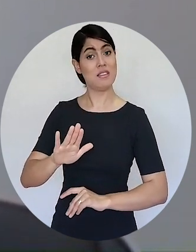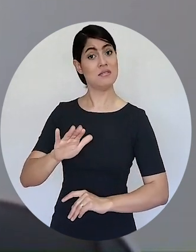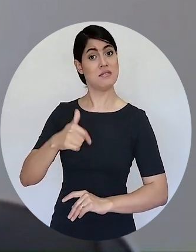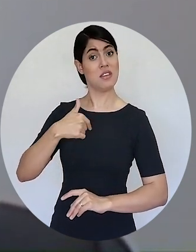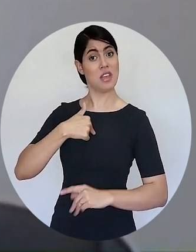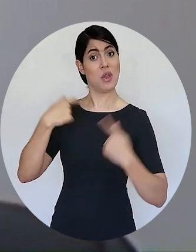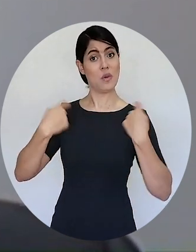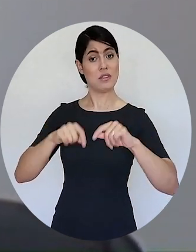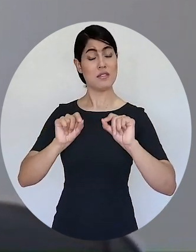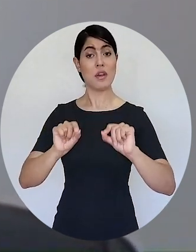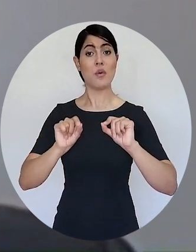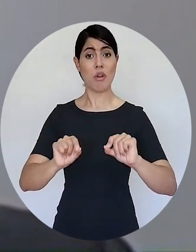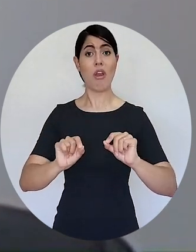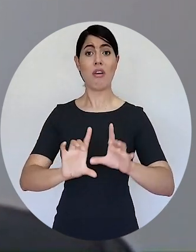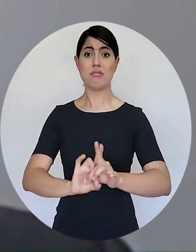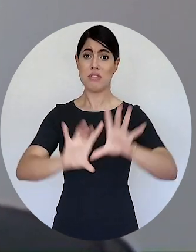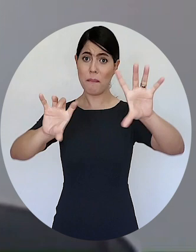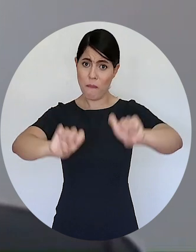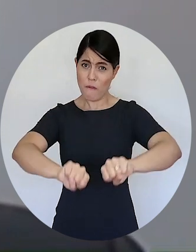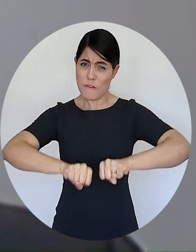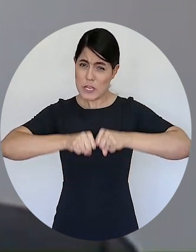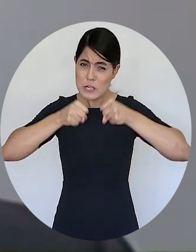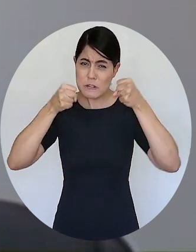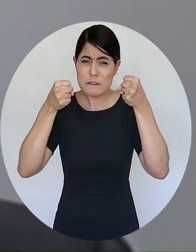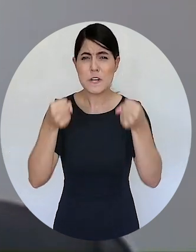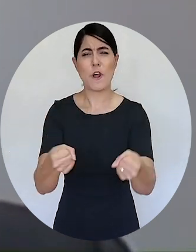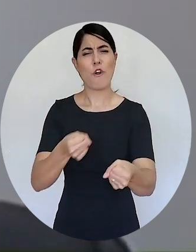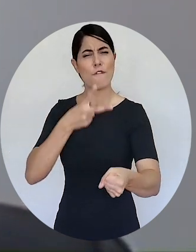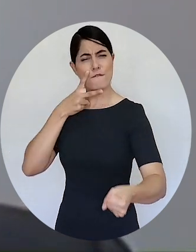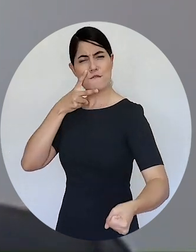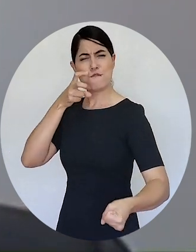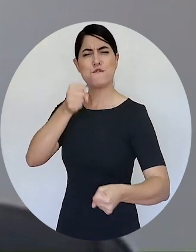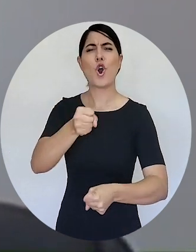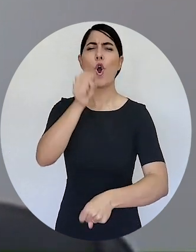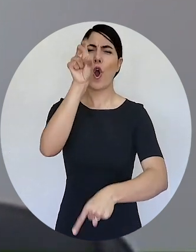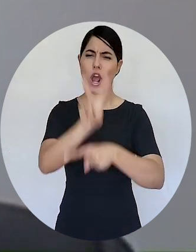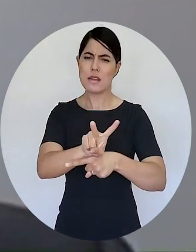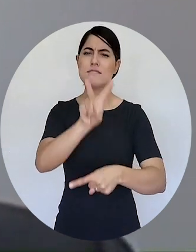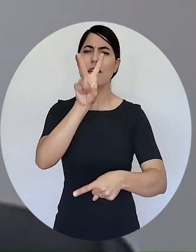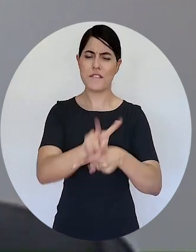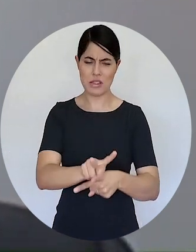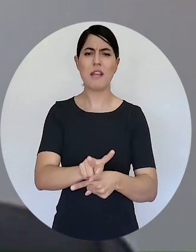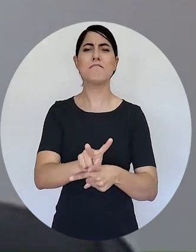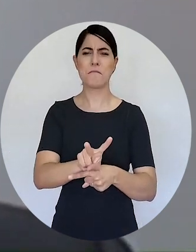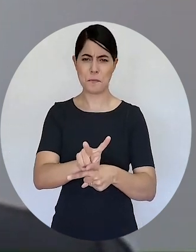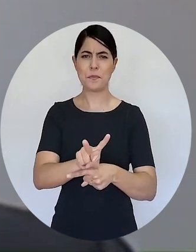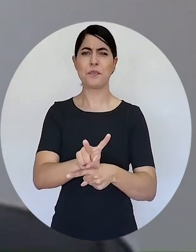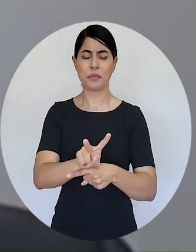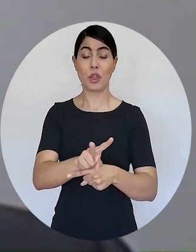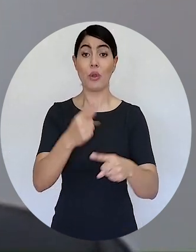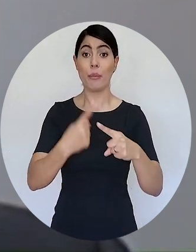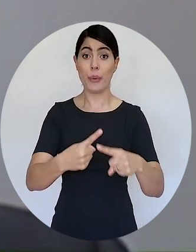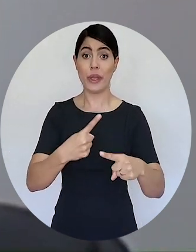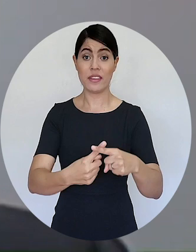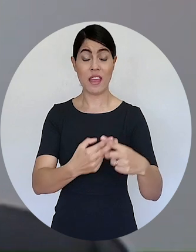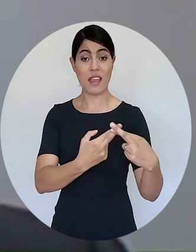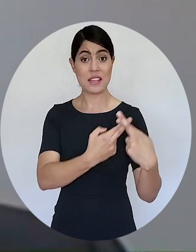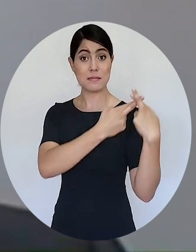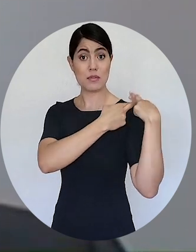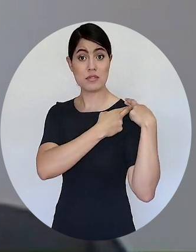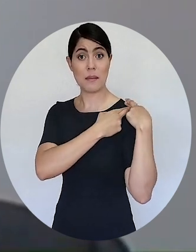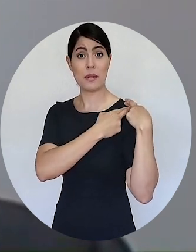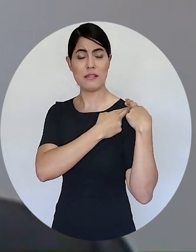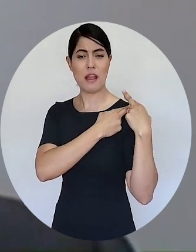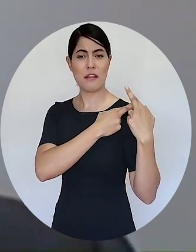posso deixar de defender com todas as minhas forças, com todas as responsabilidades que os cargos